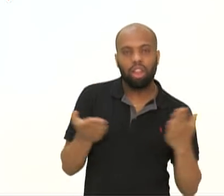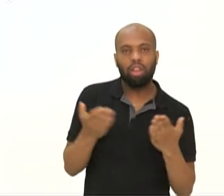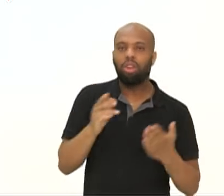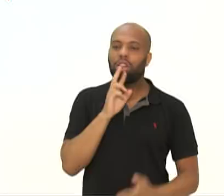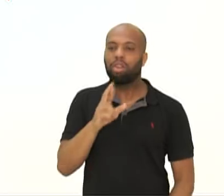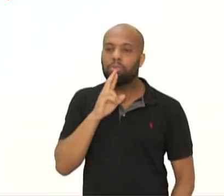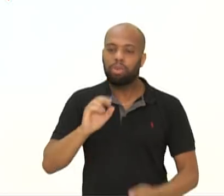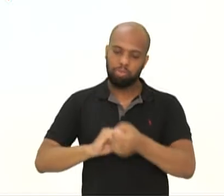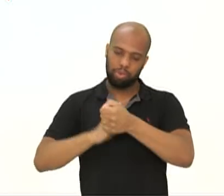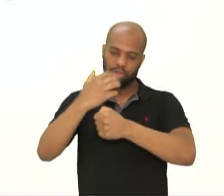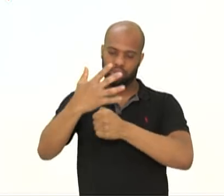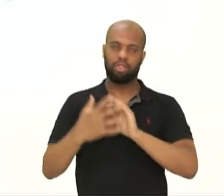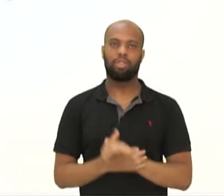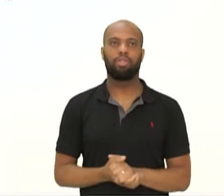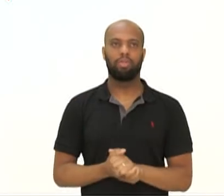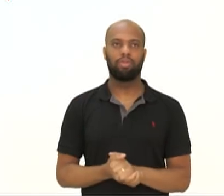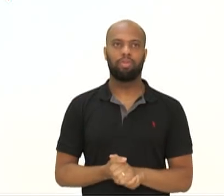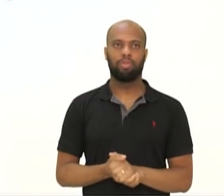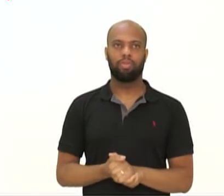do jeitinho que está aqui.